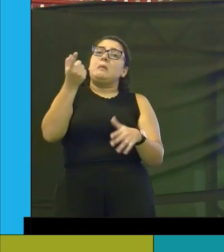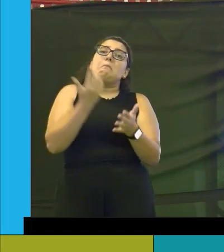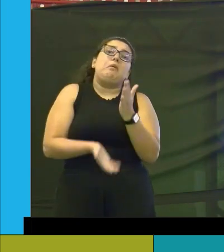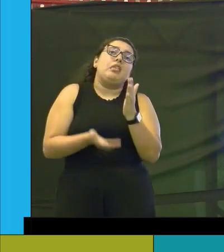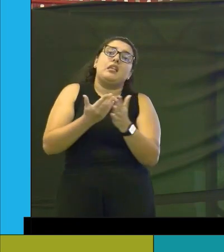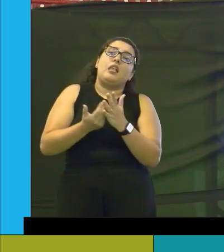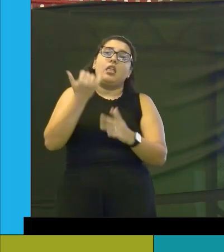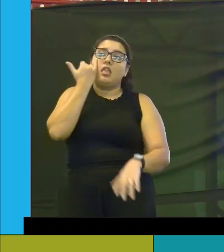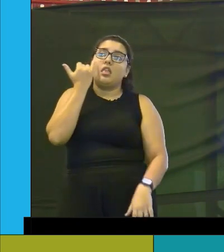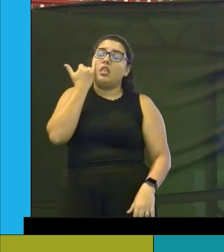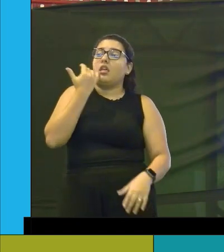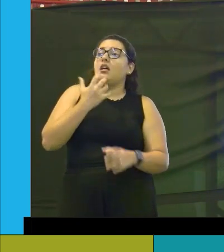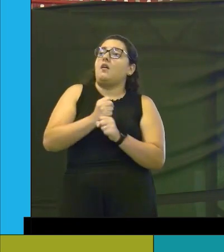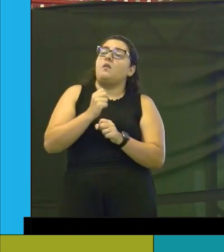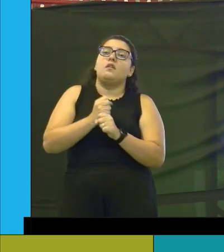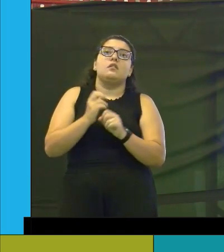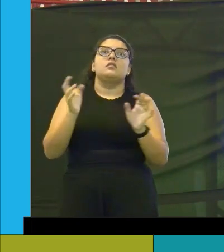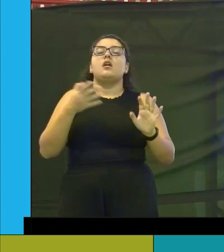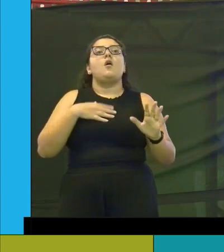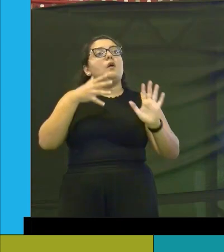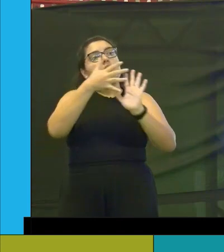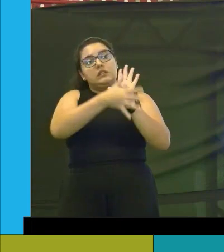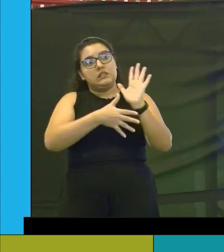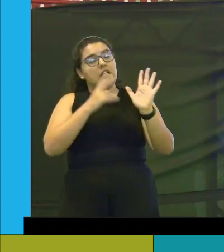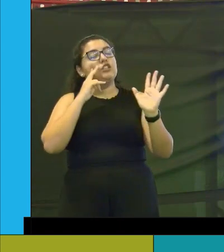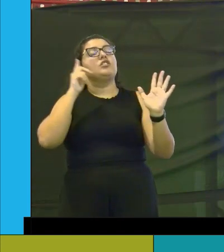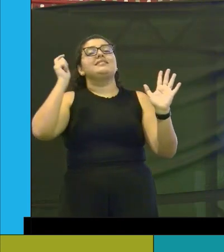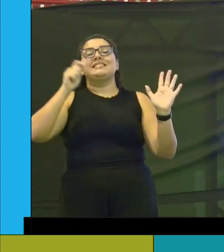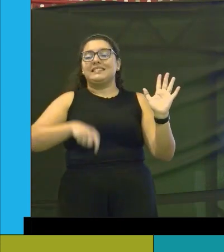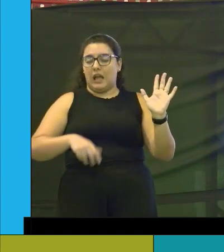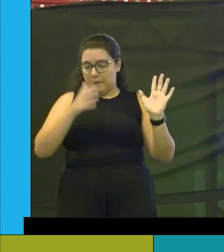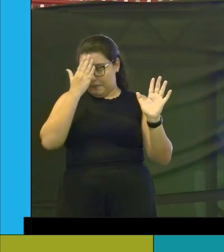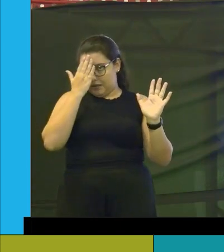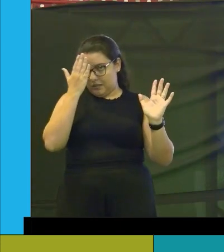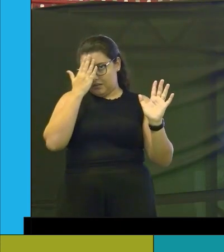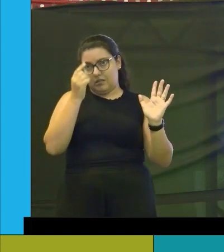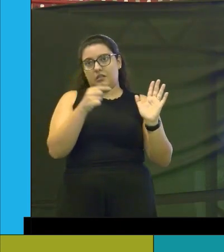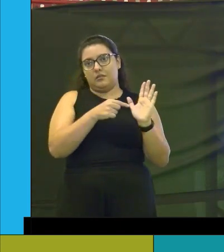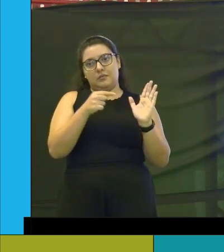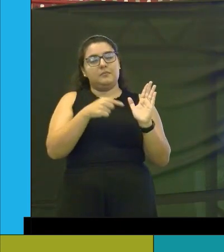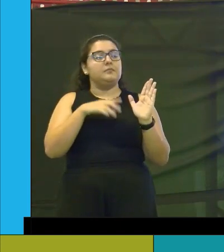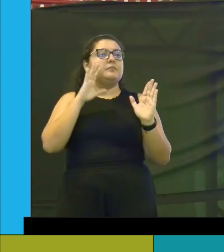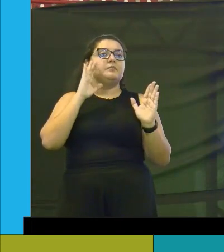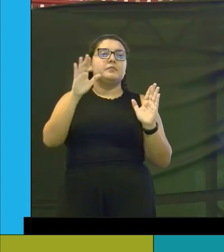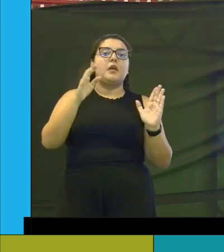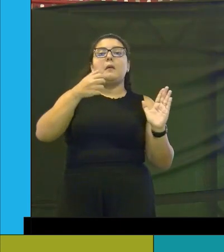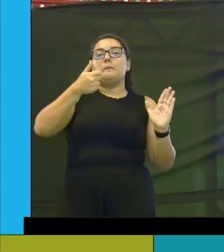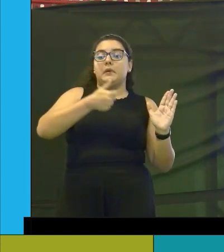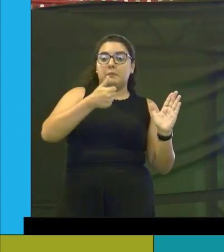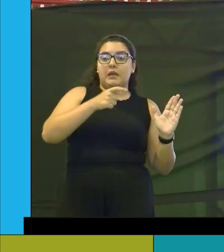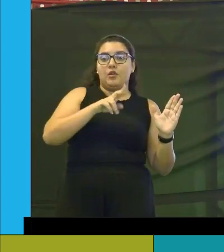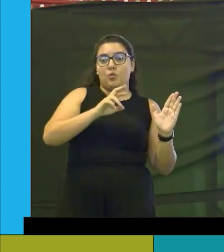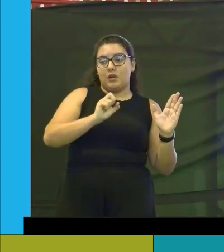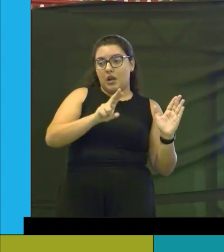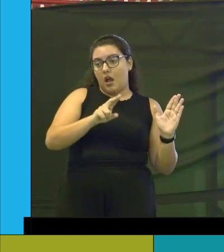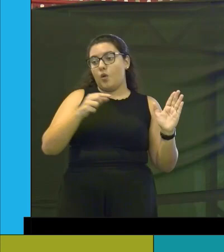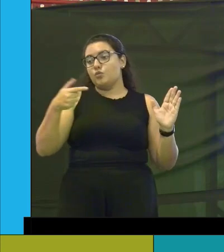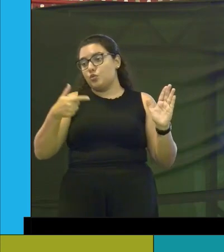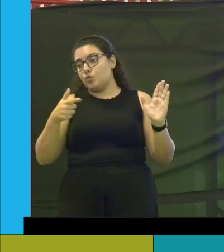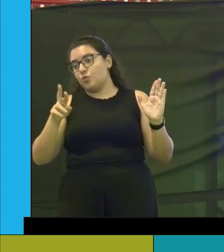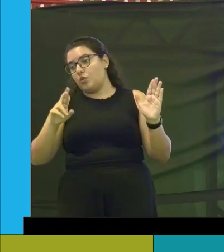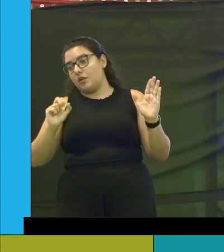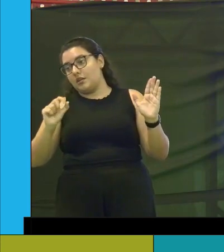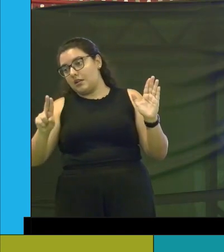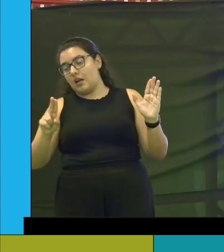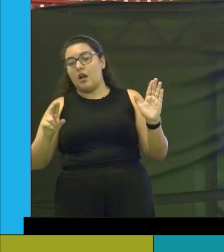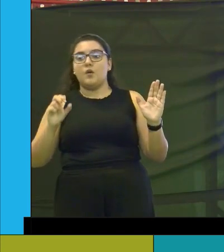resolver a questão. Só no olhar você consegue o quê? Identificar se é do primeiro, se é do segundo grau,